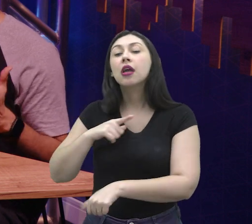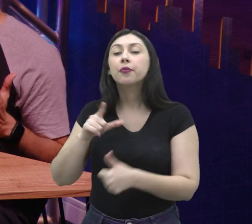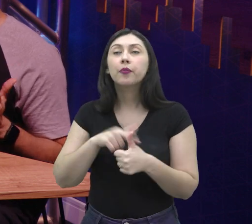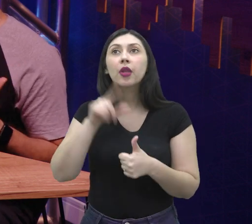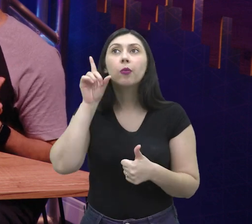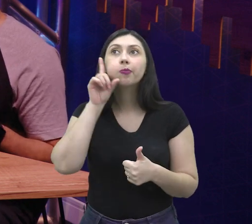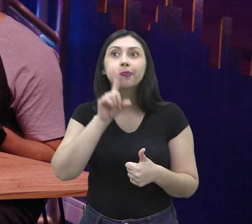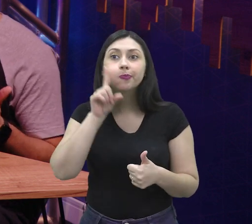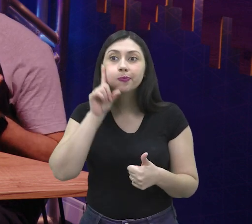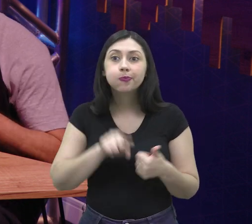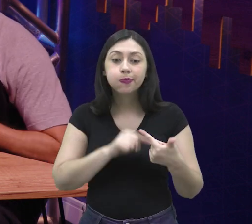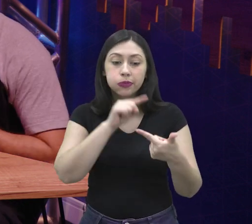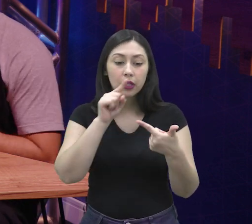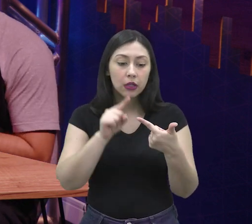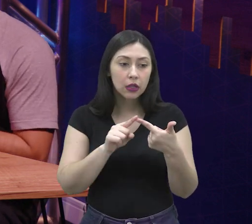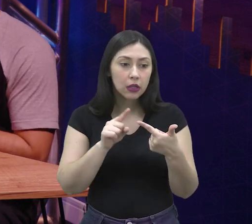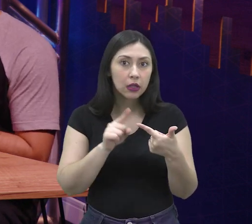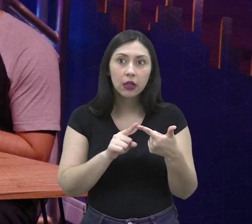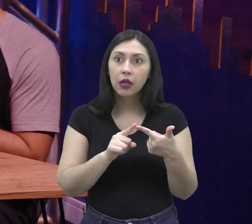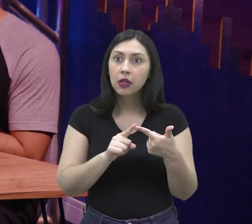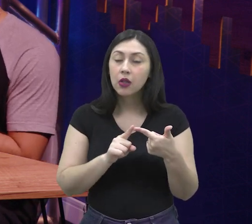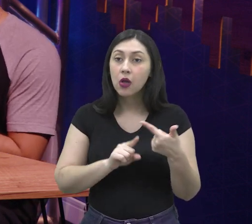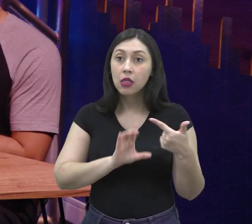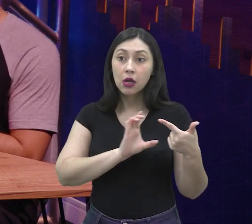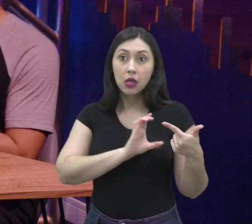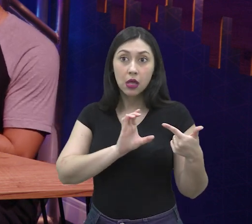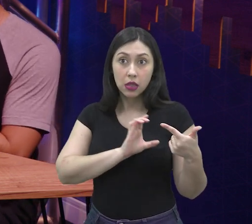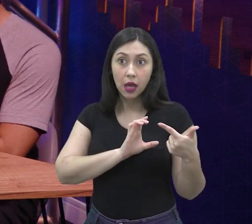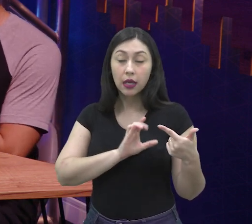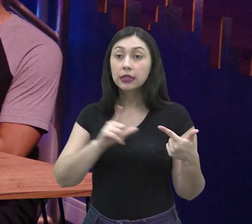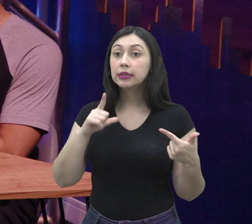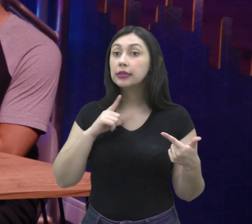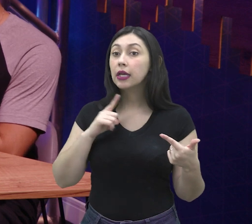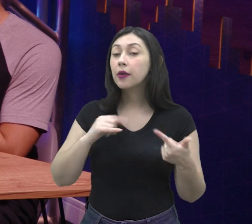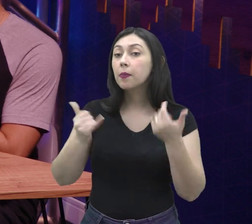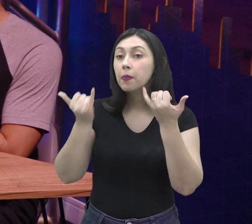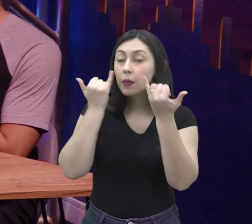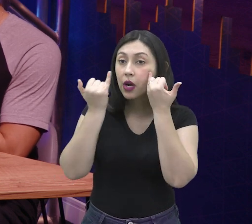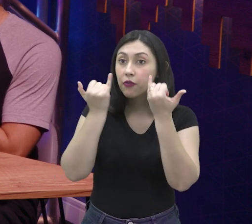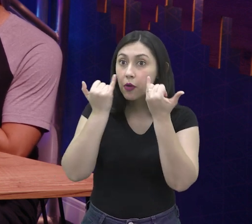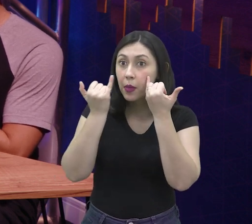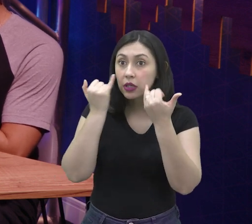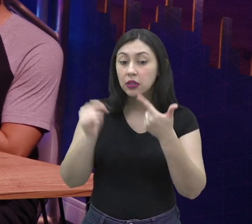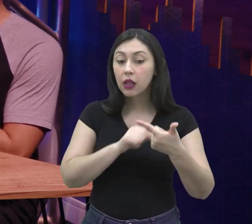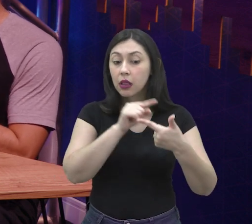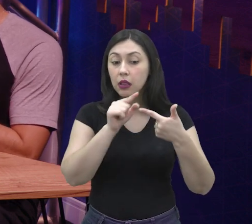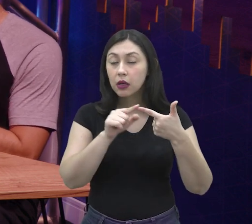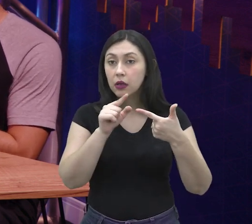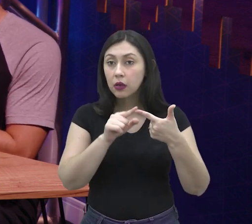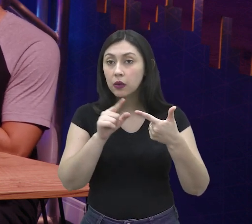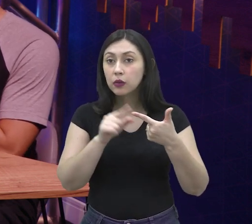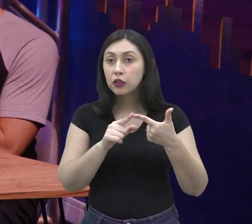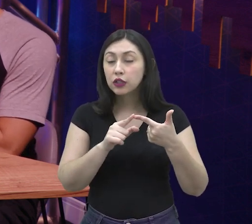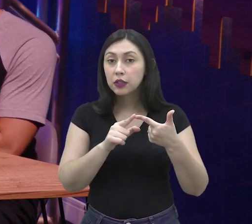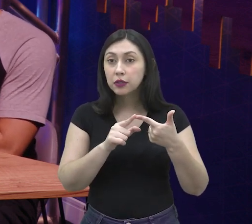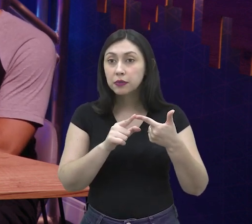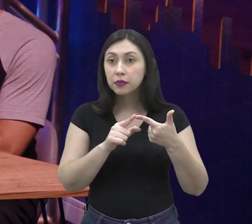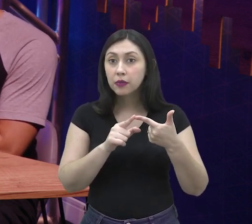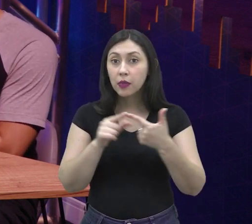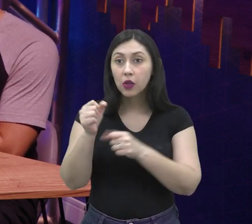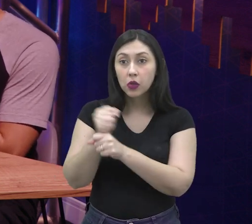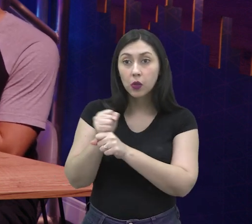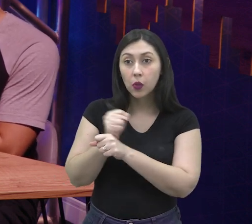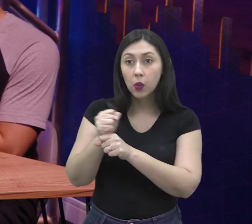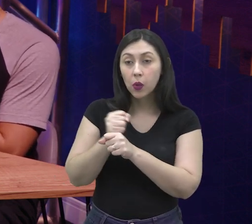nos Estados Unidos, a gente tem isso no Canadá. Inclusive tem um dado sobre o Canadá que